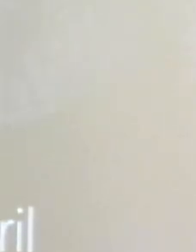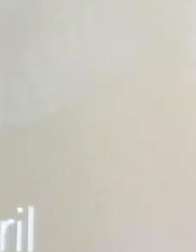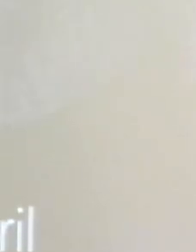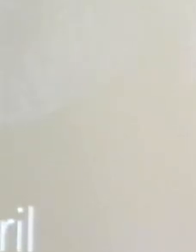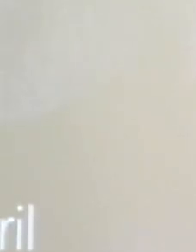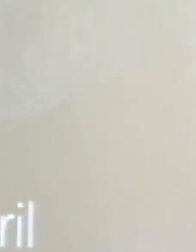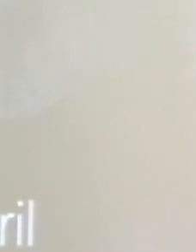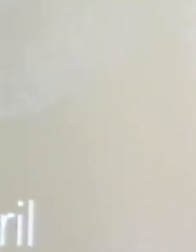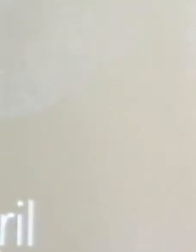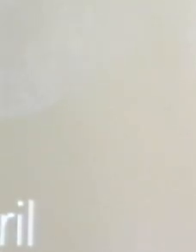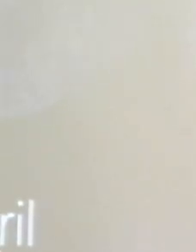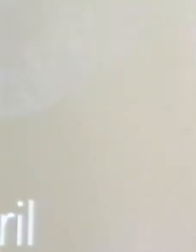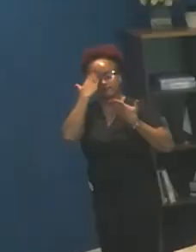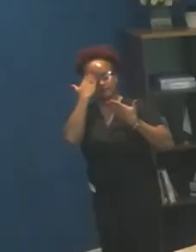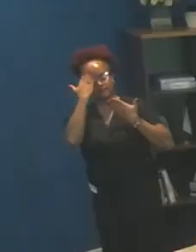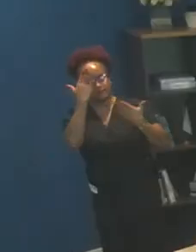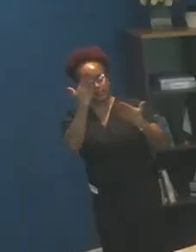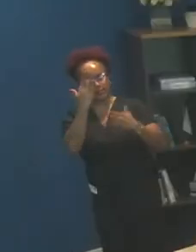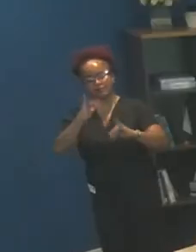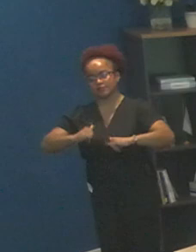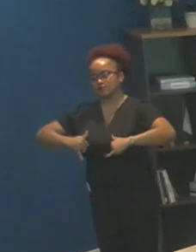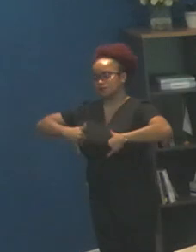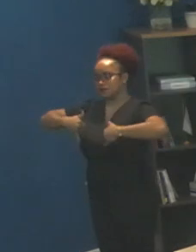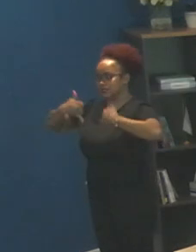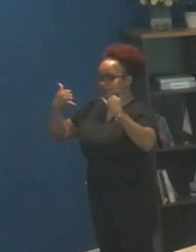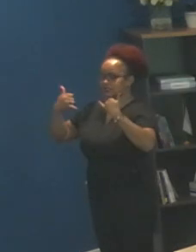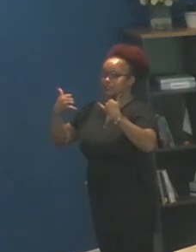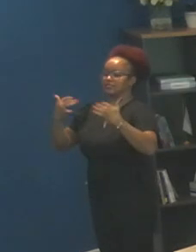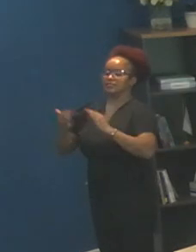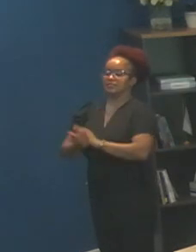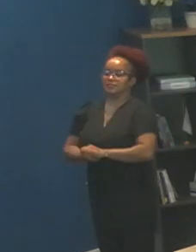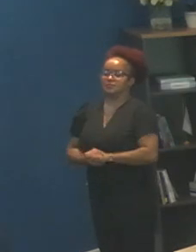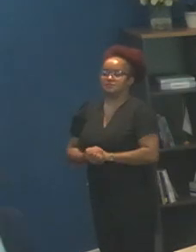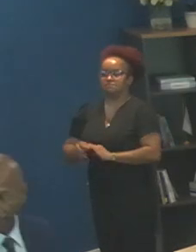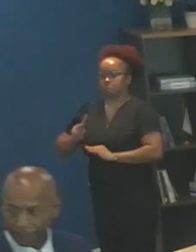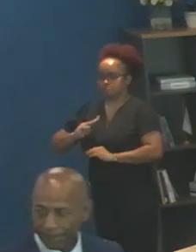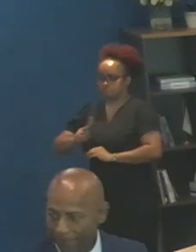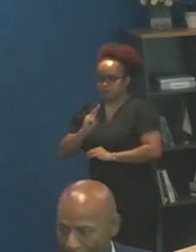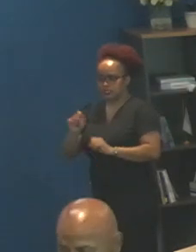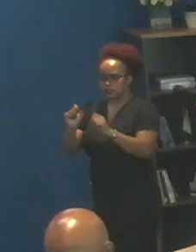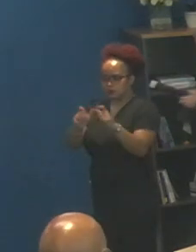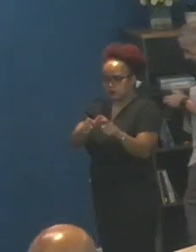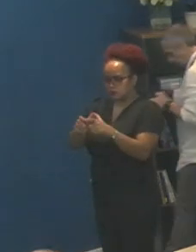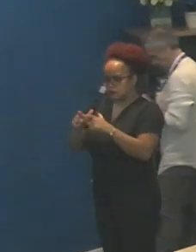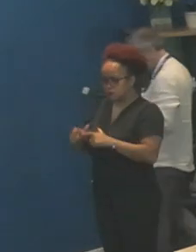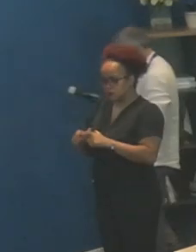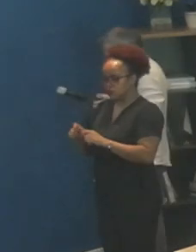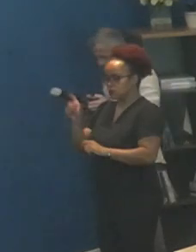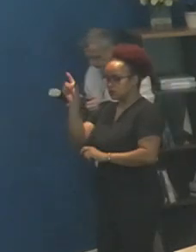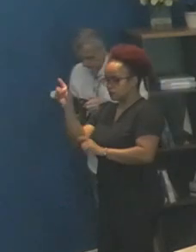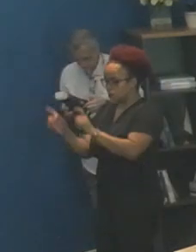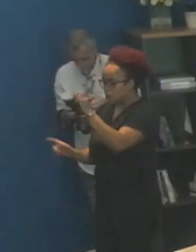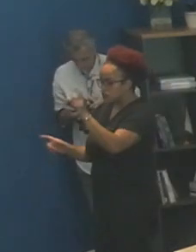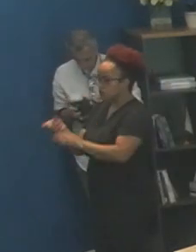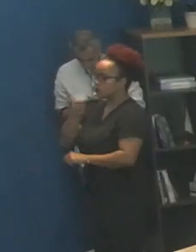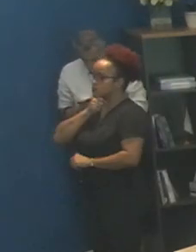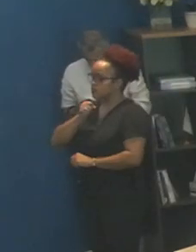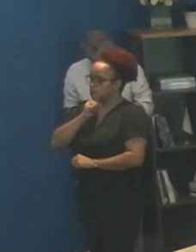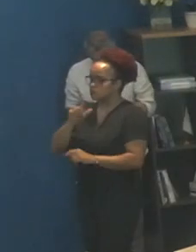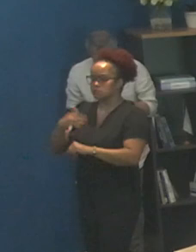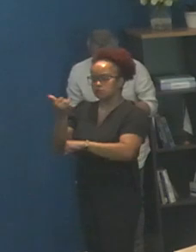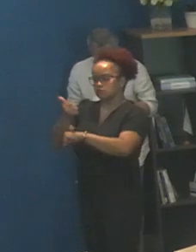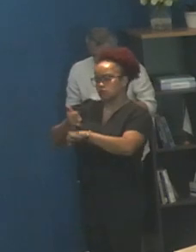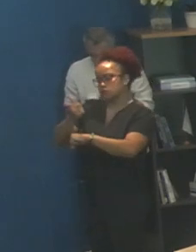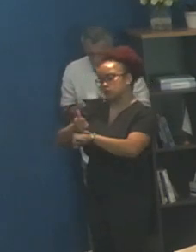Obrigado, amigo Vida. É um prazer estar ao seu lado aqui. E sempre que tem ações para a pessoa idosa, tanto em Volta